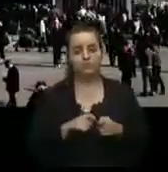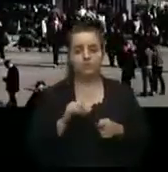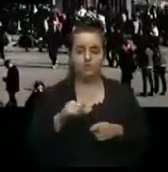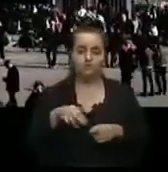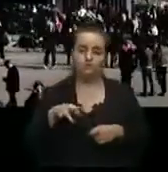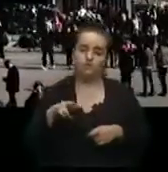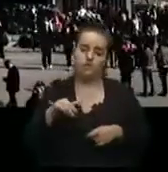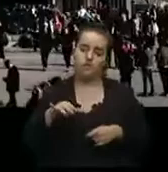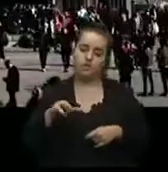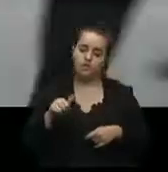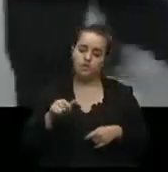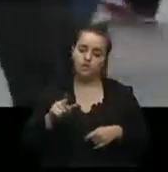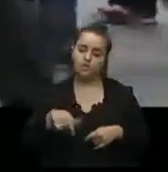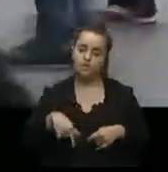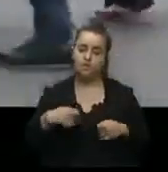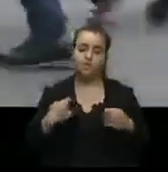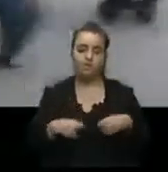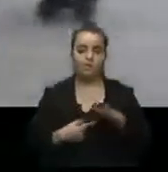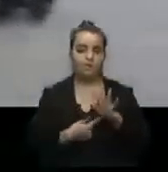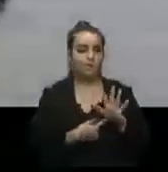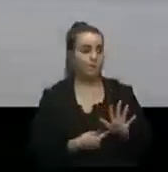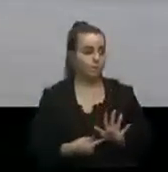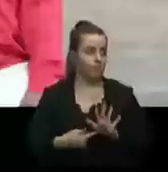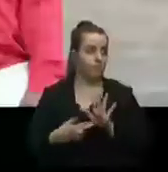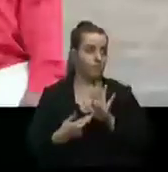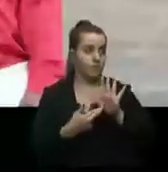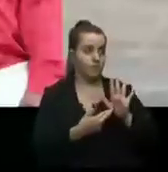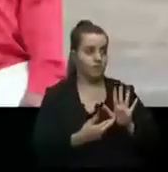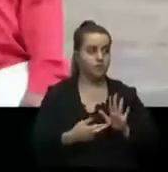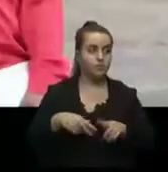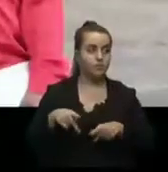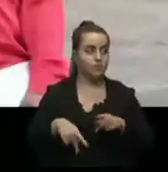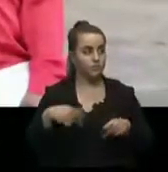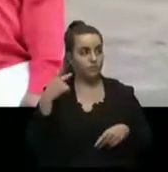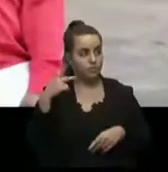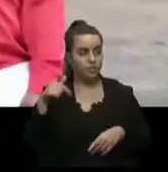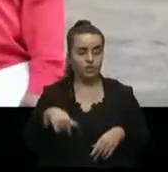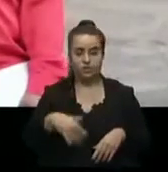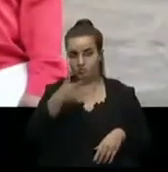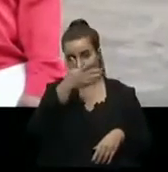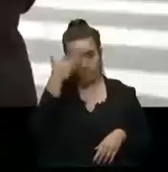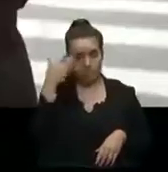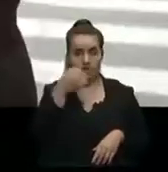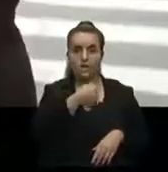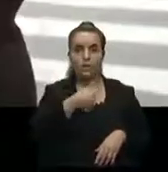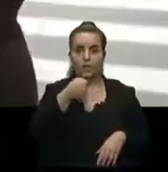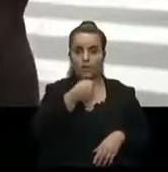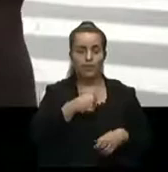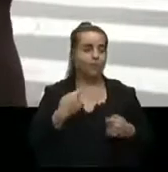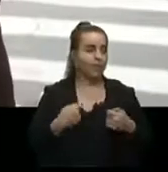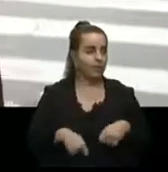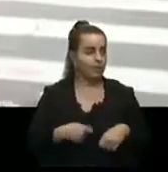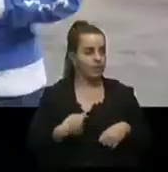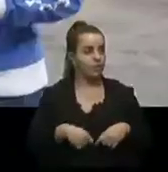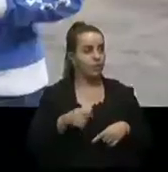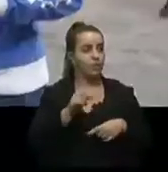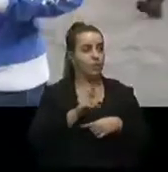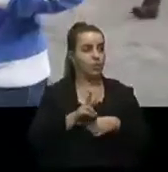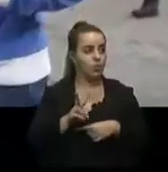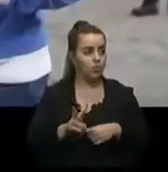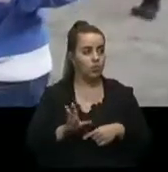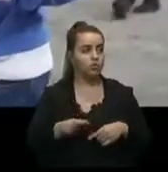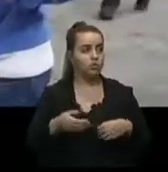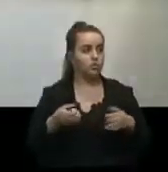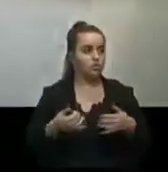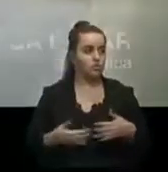inferência é preciso que a amostra represente a população. Para isso, o perfil dos entrevistados tem que ser cuidadosamente